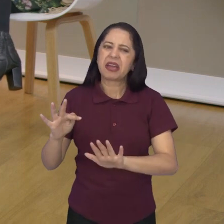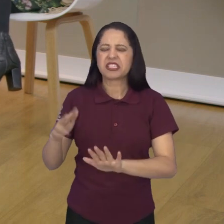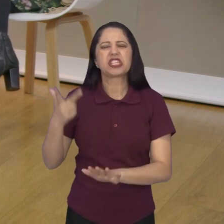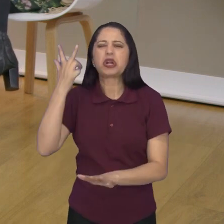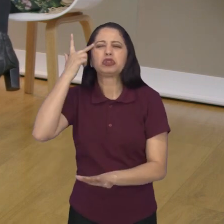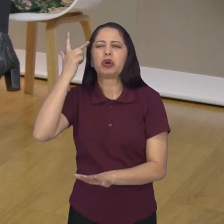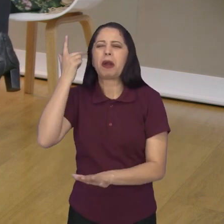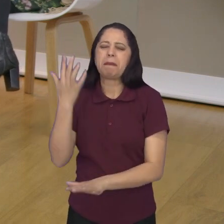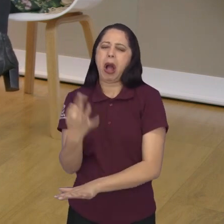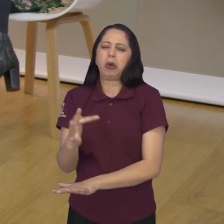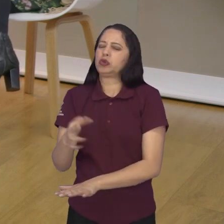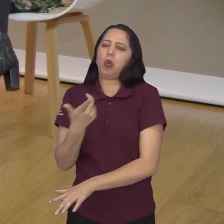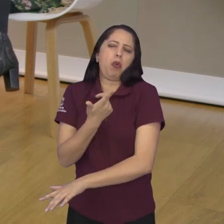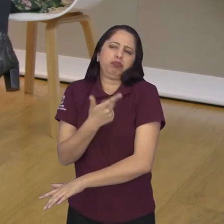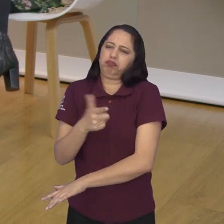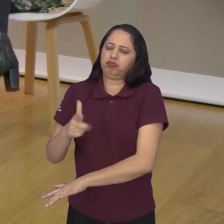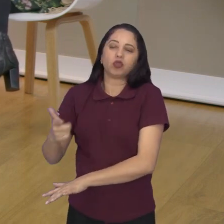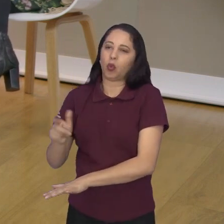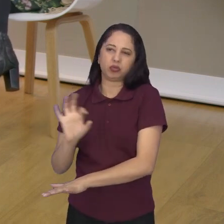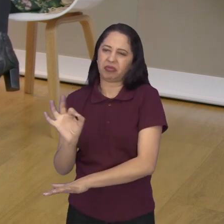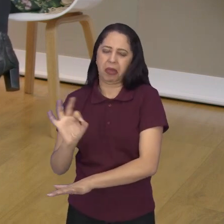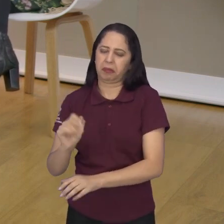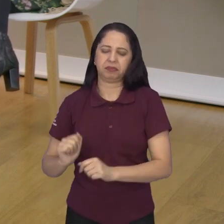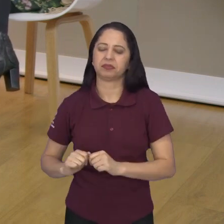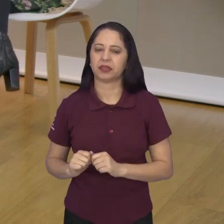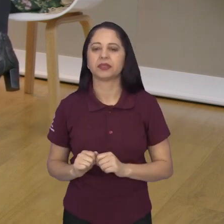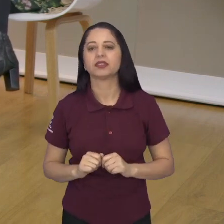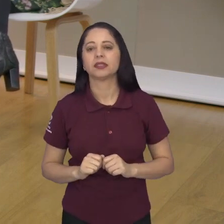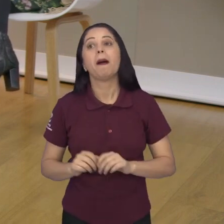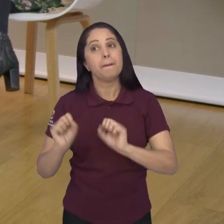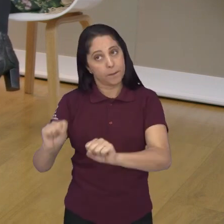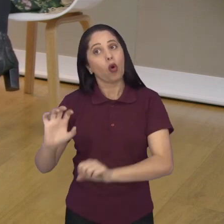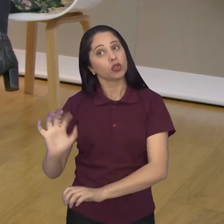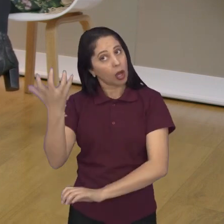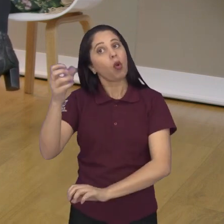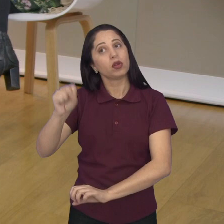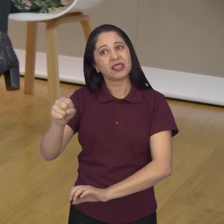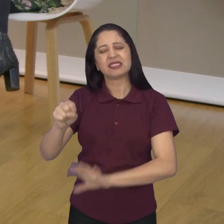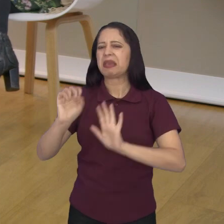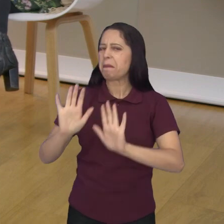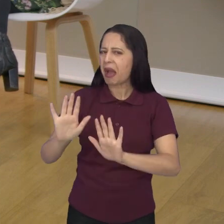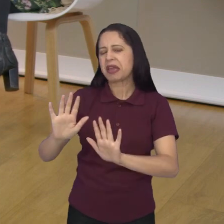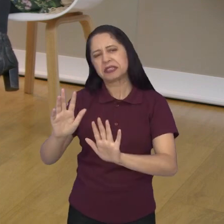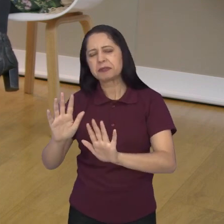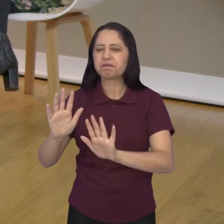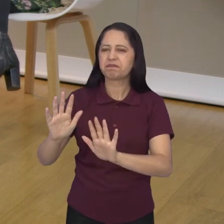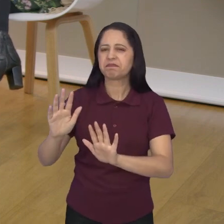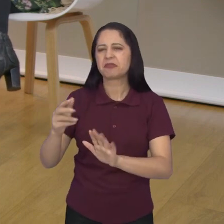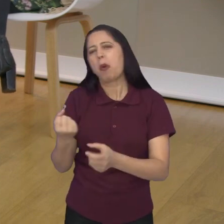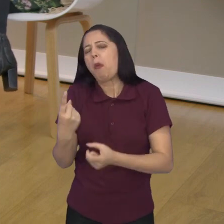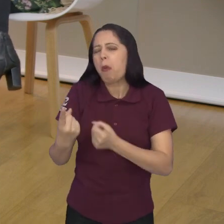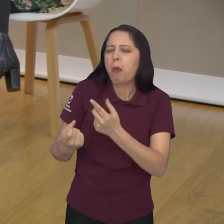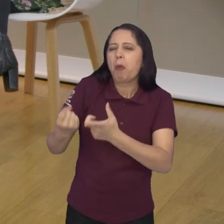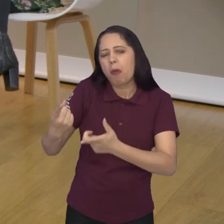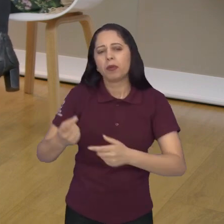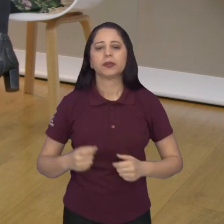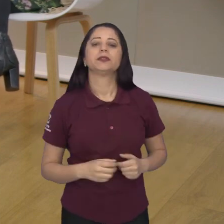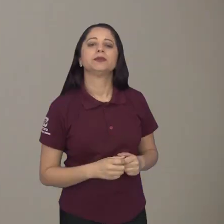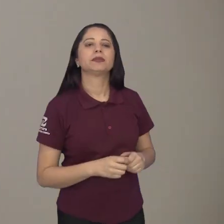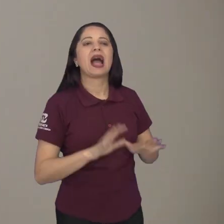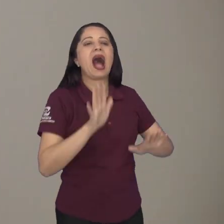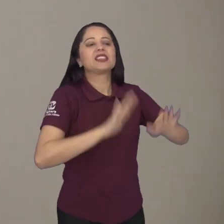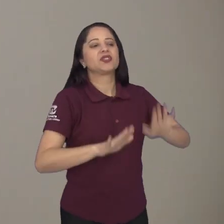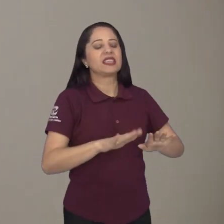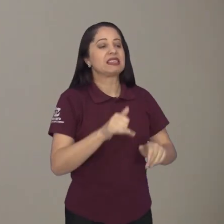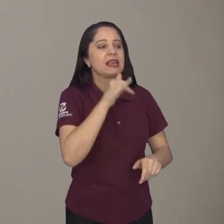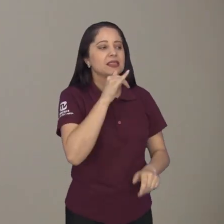mais difícil. A dor não é uma característica de doença no fígado especificamente. Pode acontecer, mas não é o mais comum. A gente escuta às vezes falar